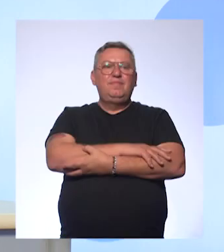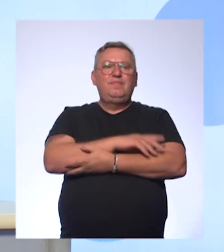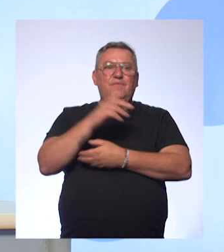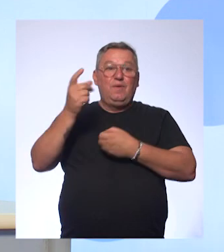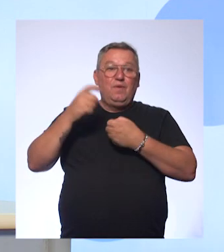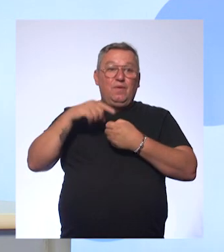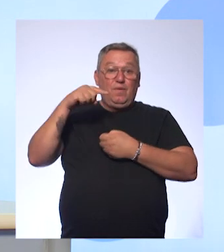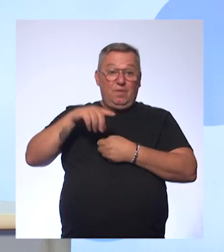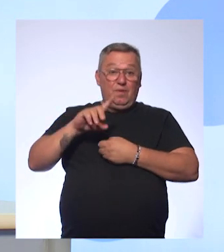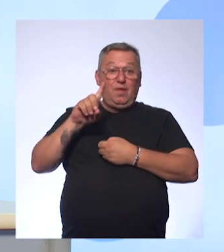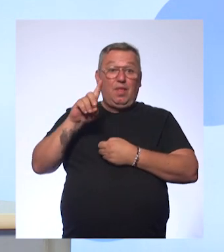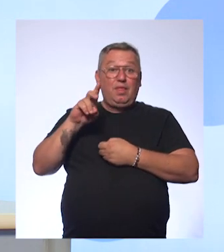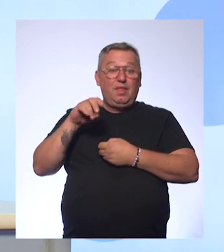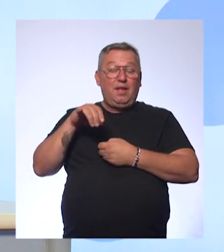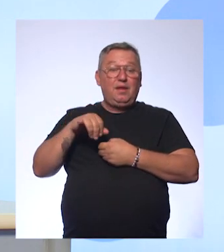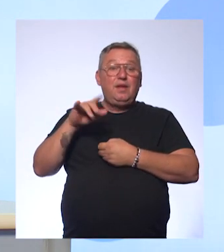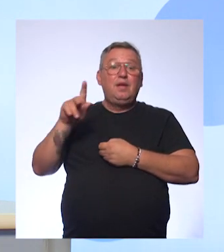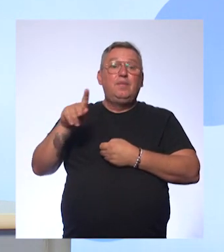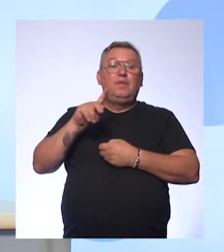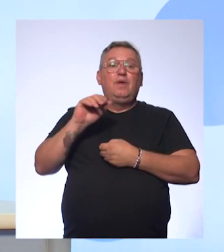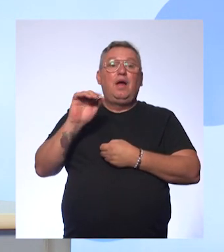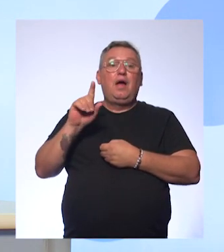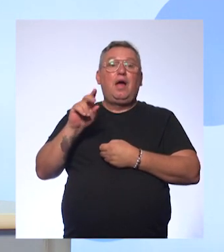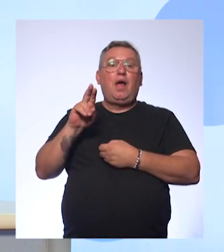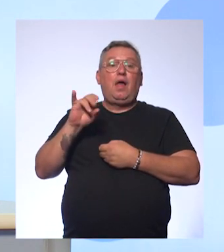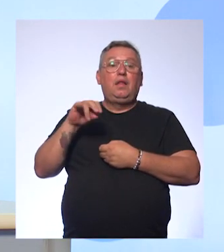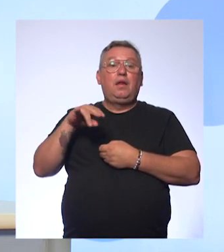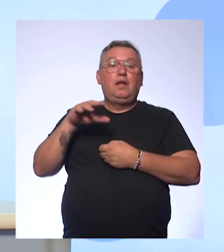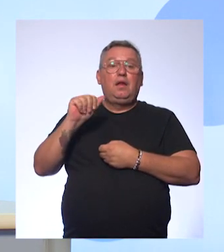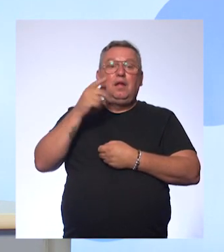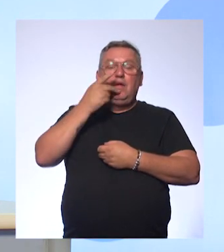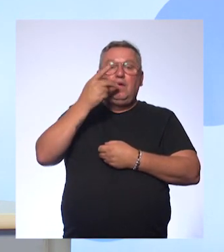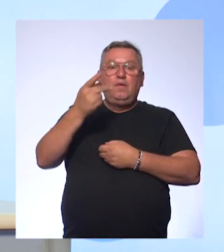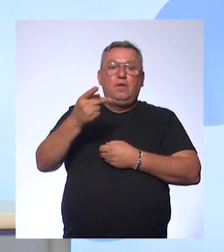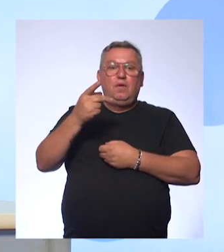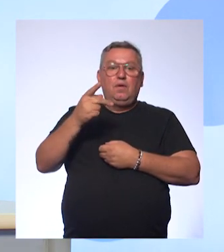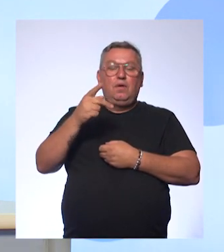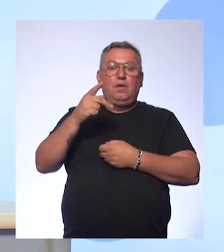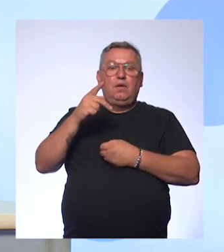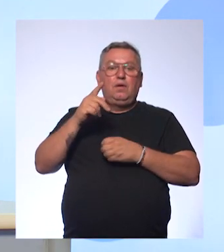Voltando aqui, Dani, a professora Adriana colocou que são